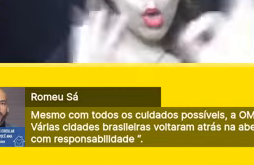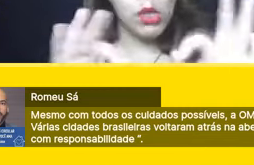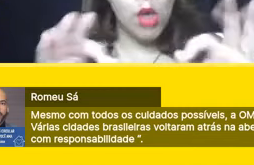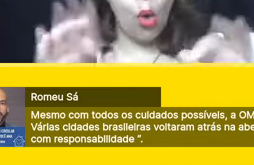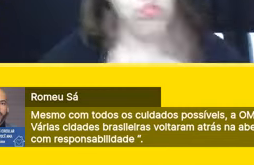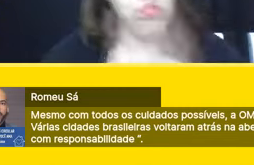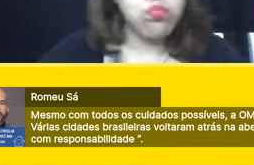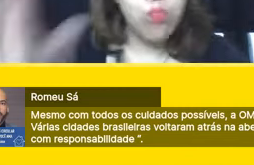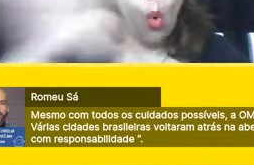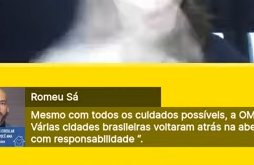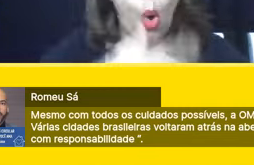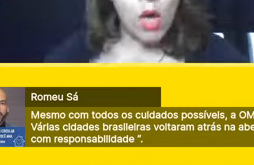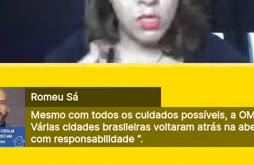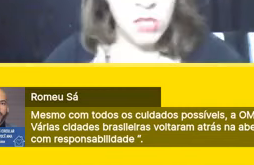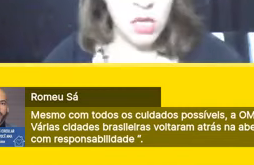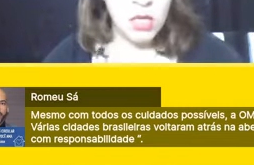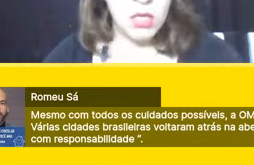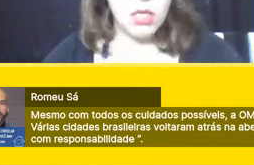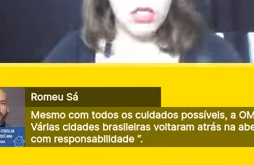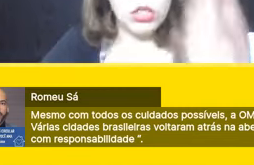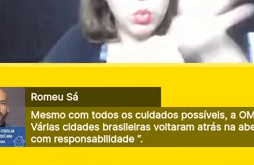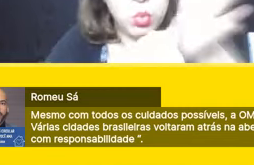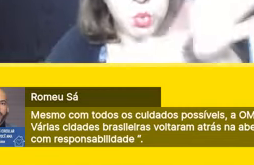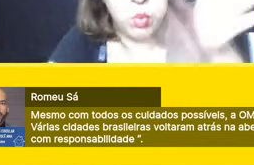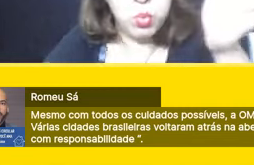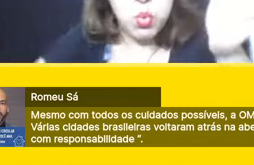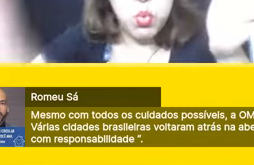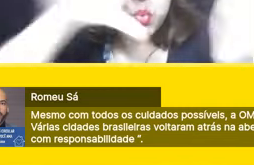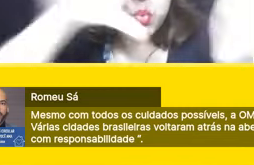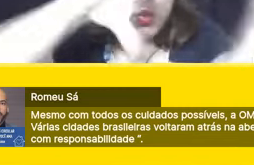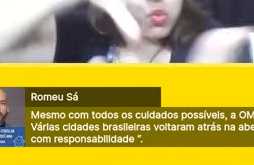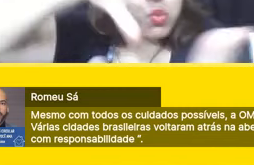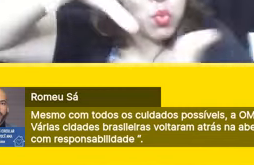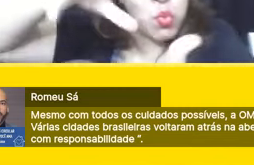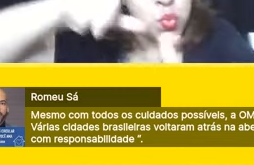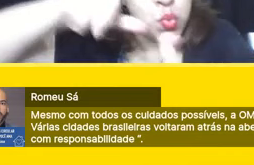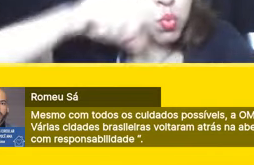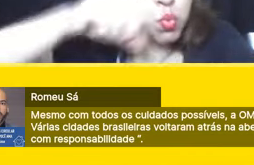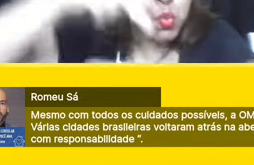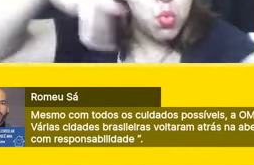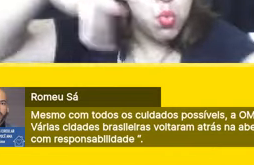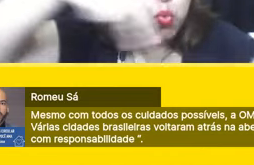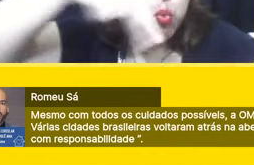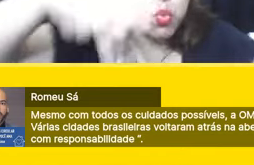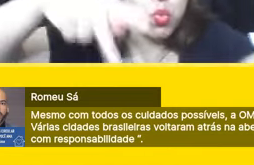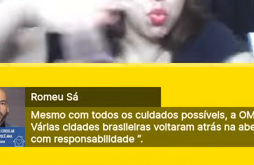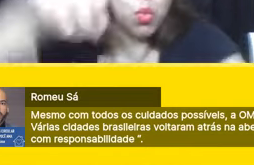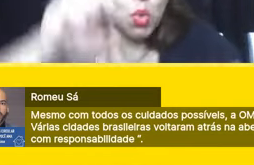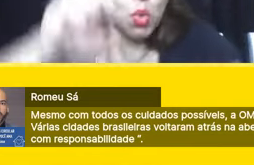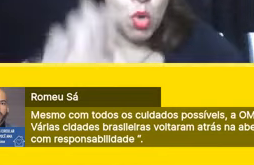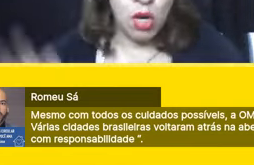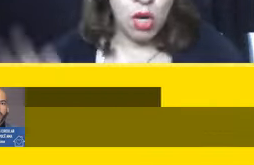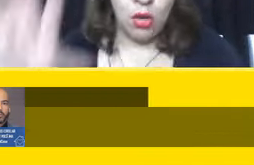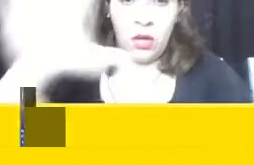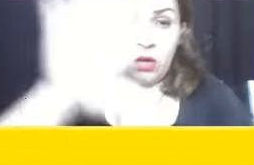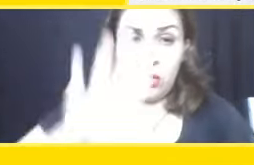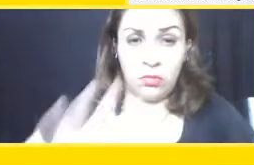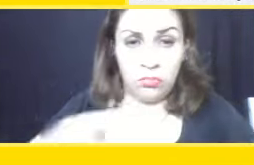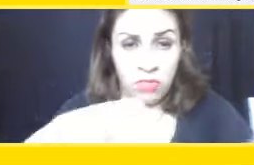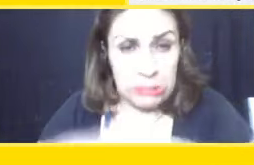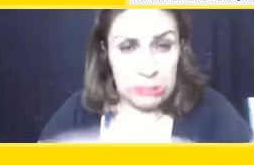dá o panorama geral, certo? Cada país, cada estado, cada